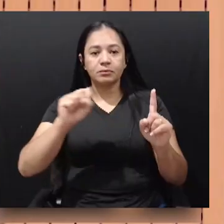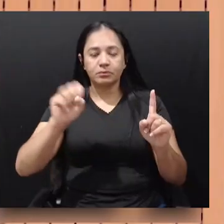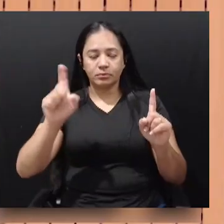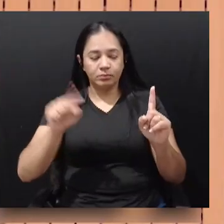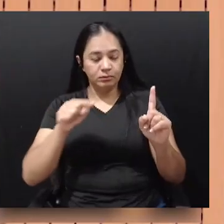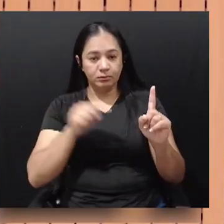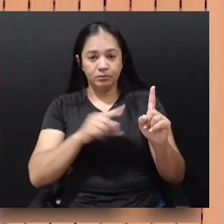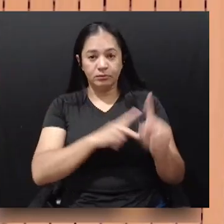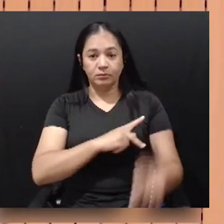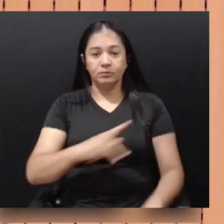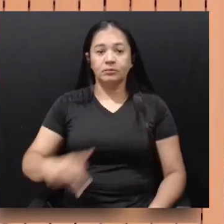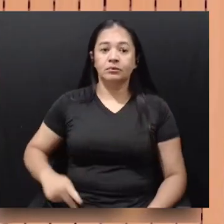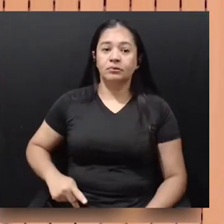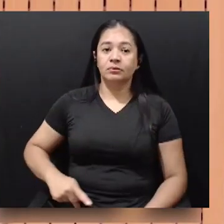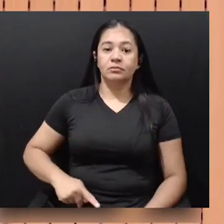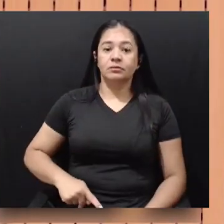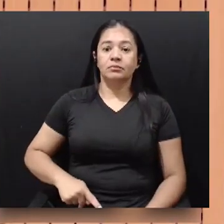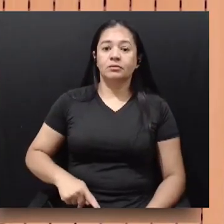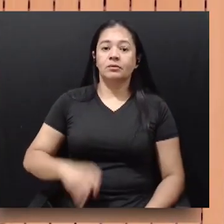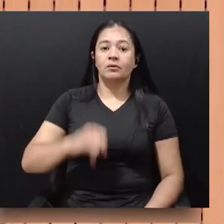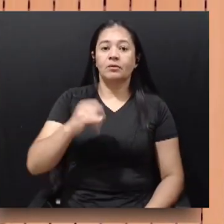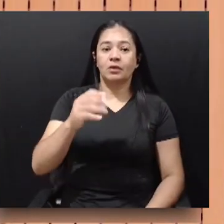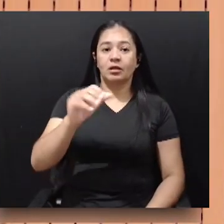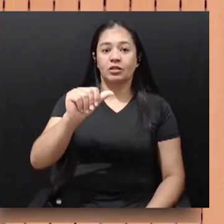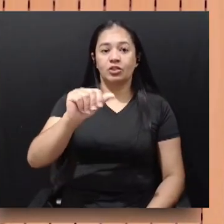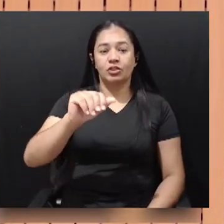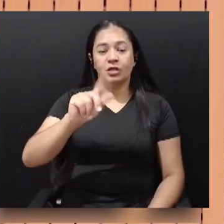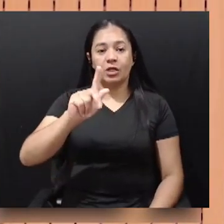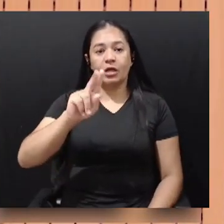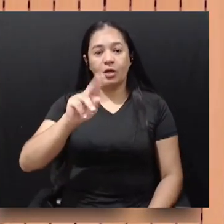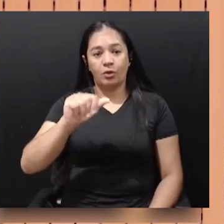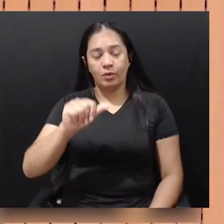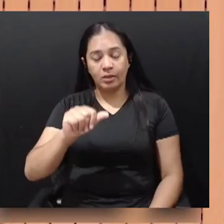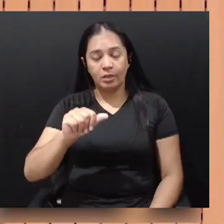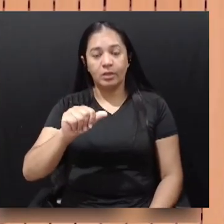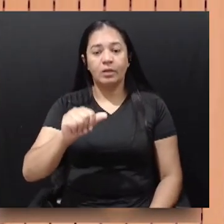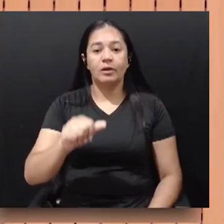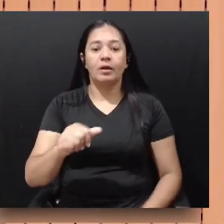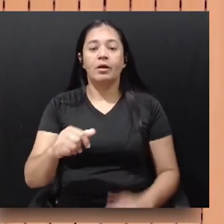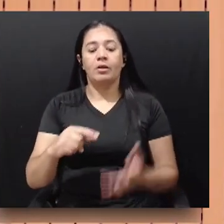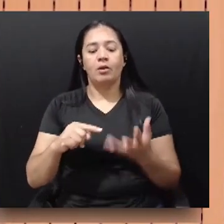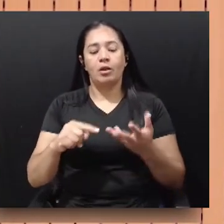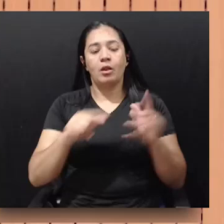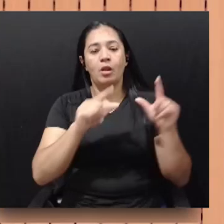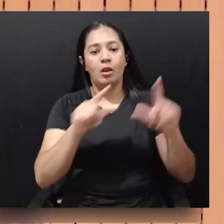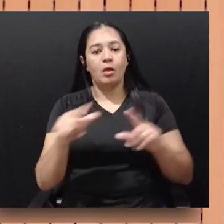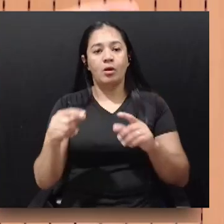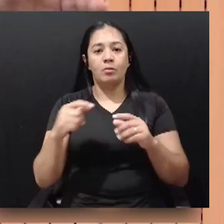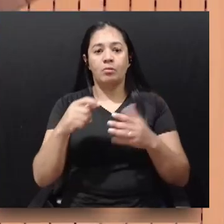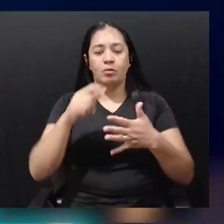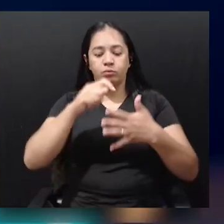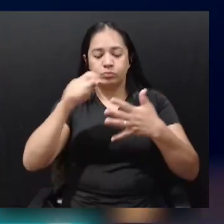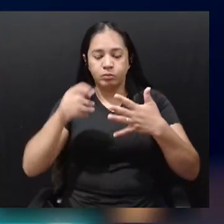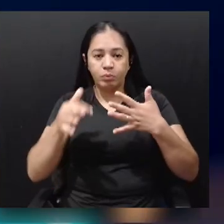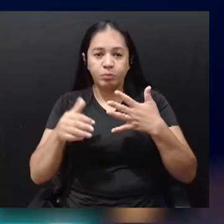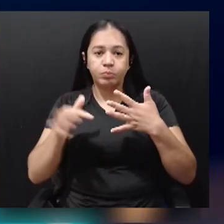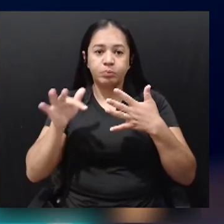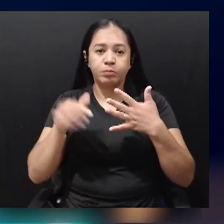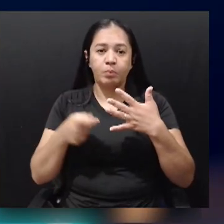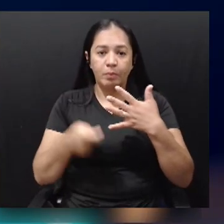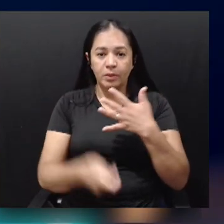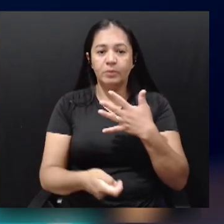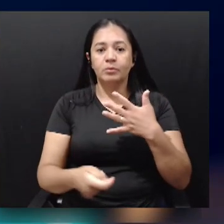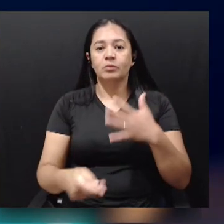da ONG Jaguatibaia, trouxe uma apresentação sobre os benefícios da restauração florestal. Benefícios